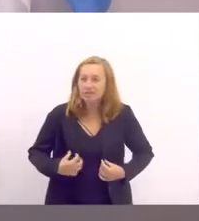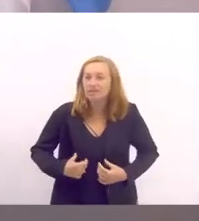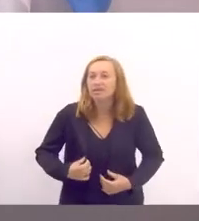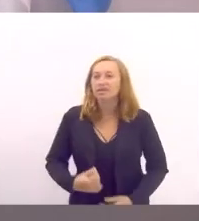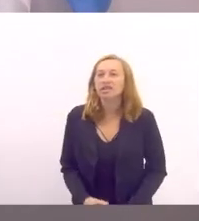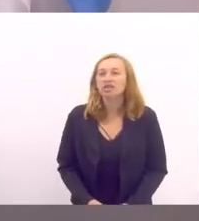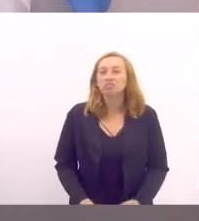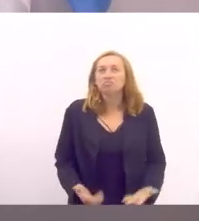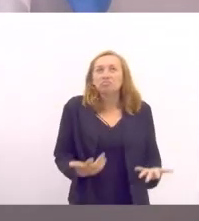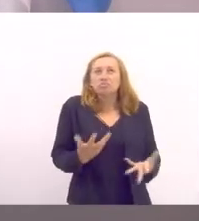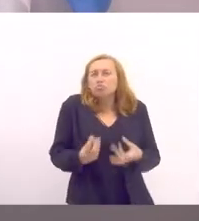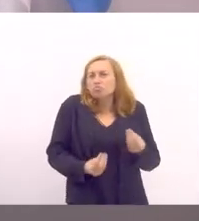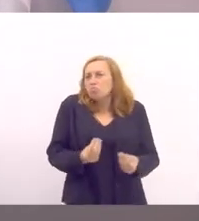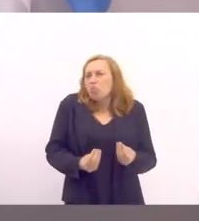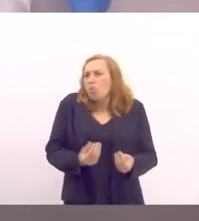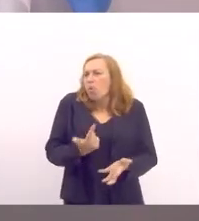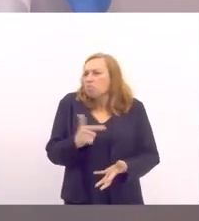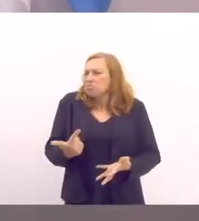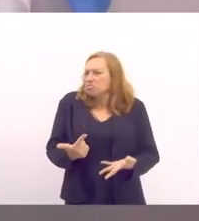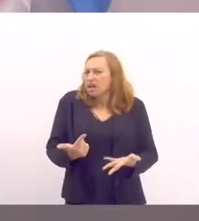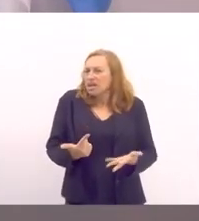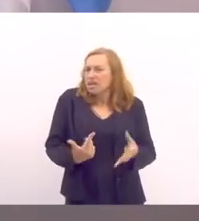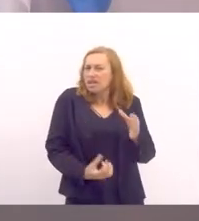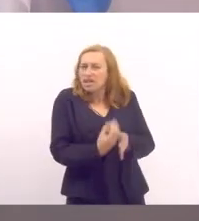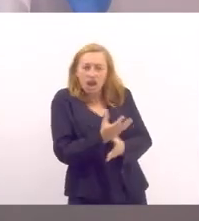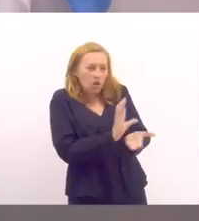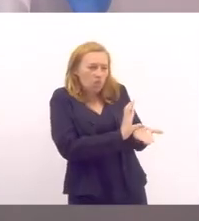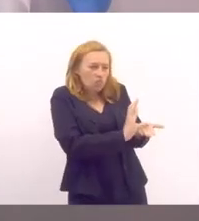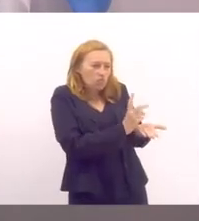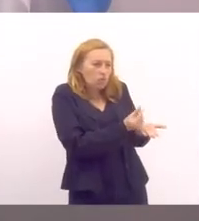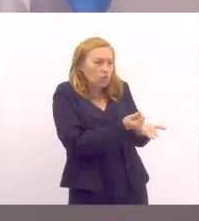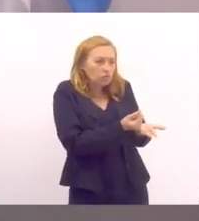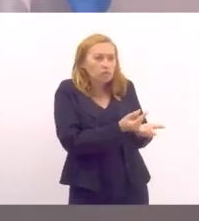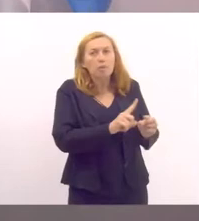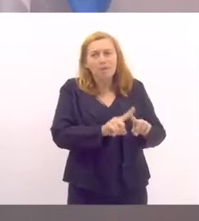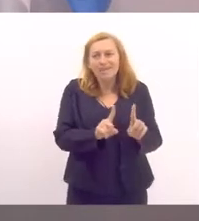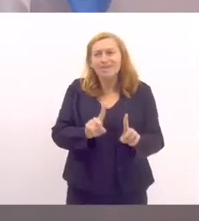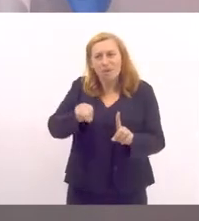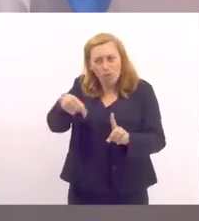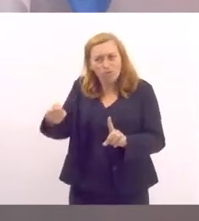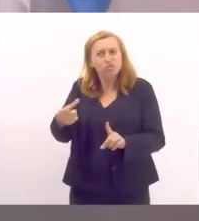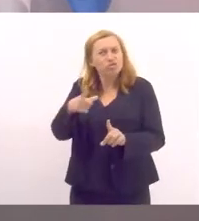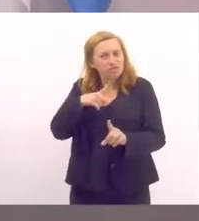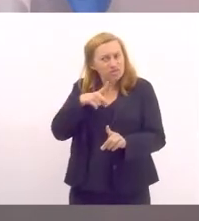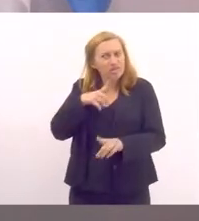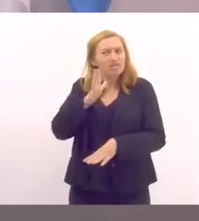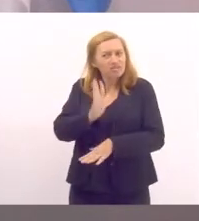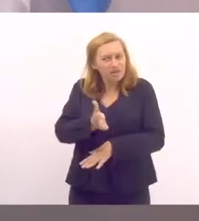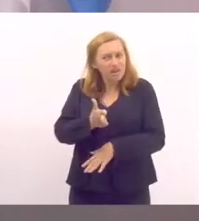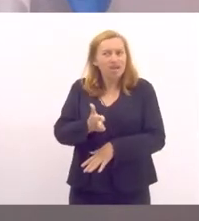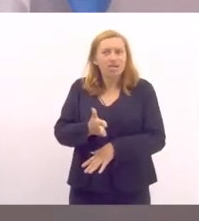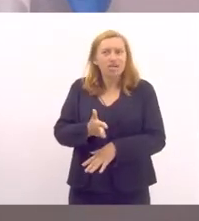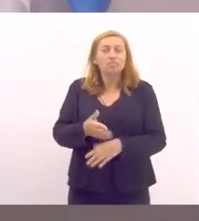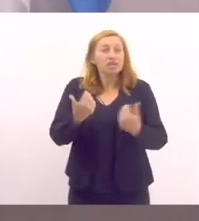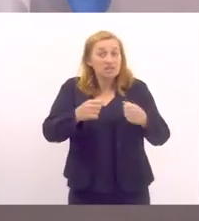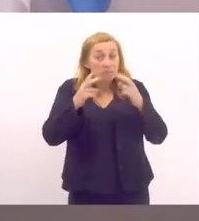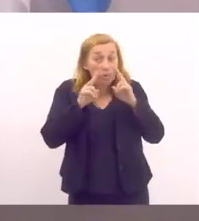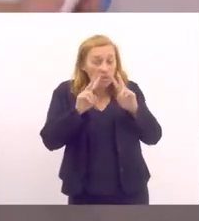criados outros. Então, que tenhamos esse olhar especial, essa atenção, esse zelo para esse fundo do turismo.